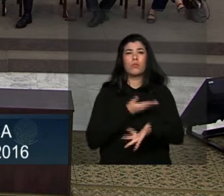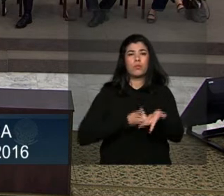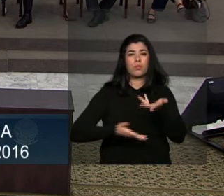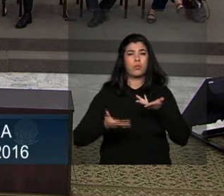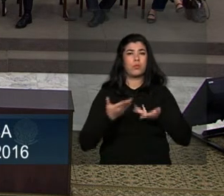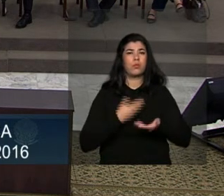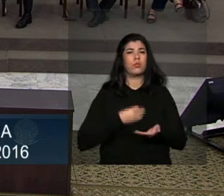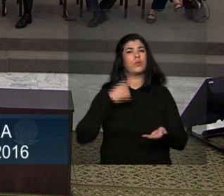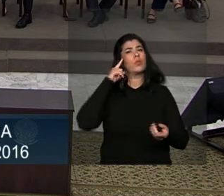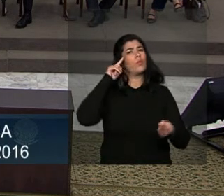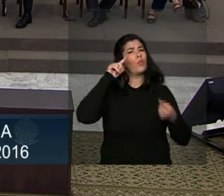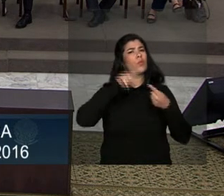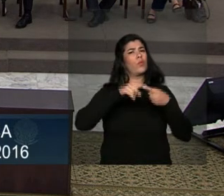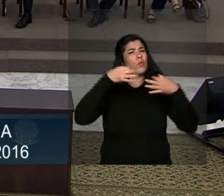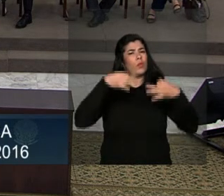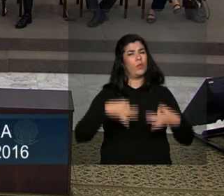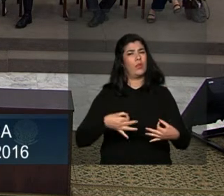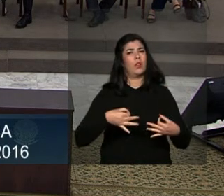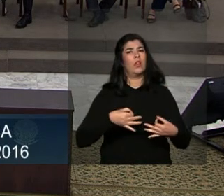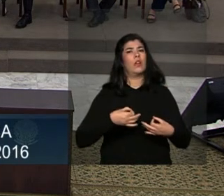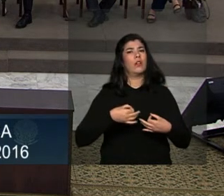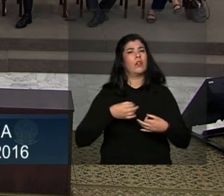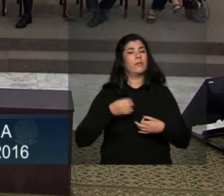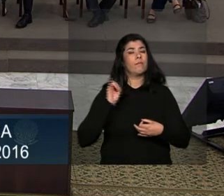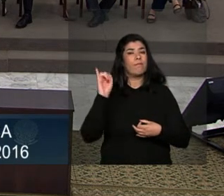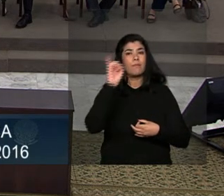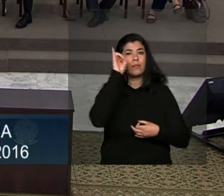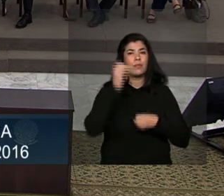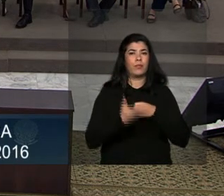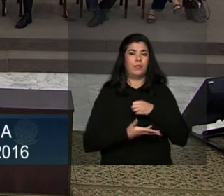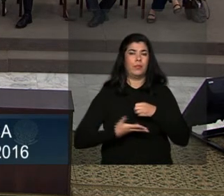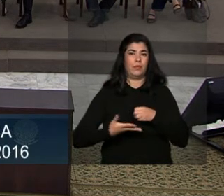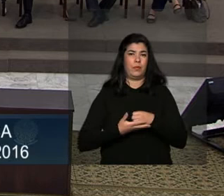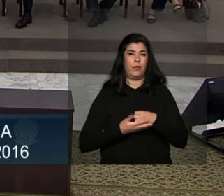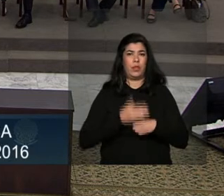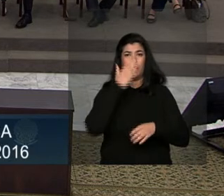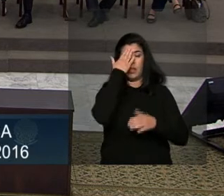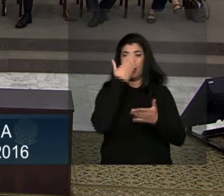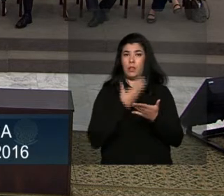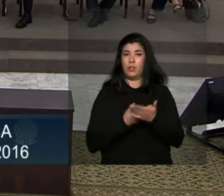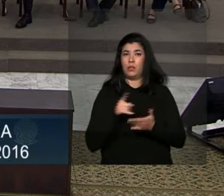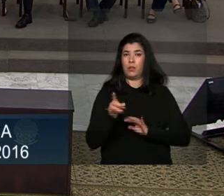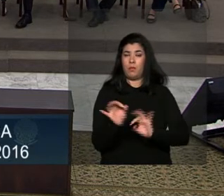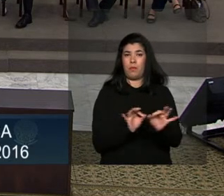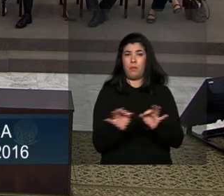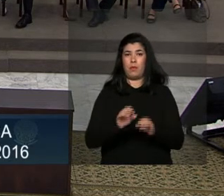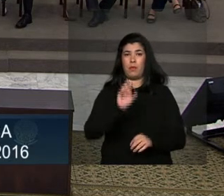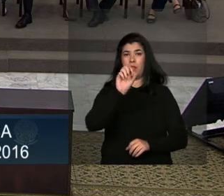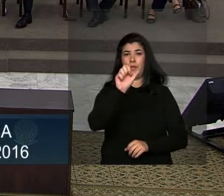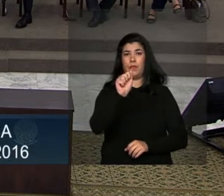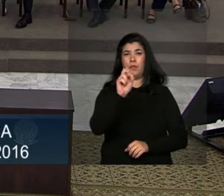concordar no essencial. E acho que com esse Plano Safra da Agricultura Familiar,